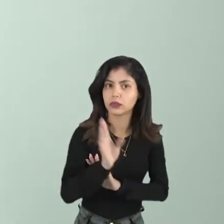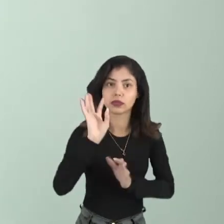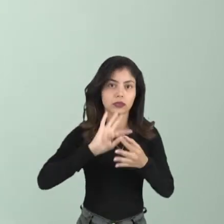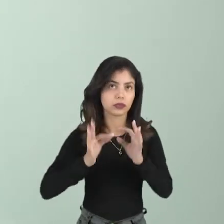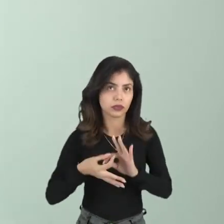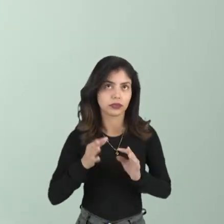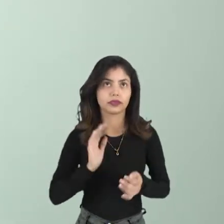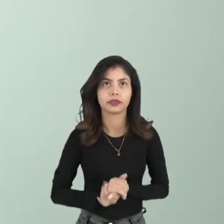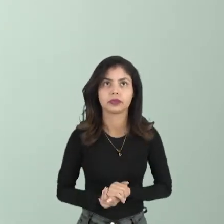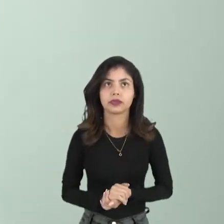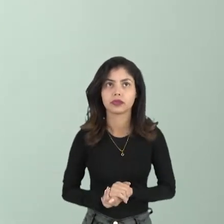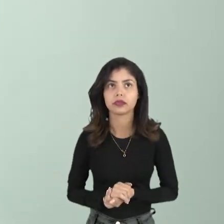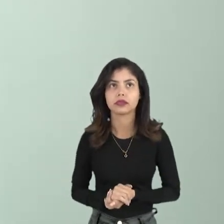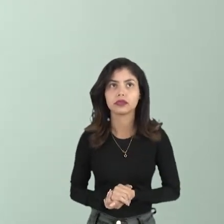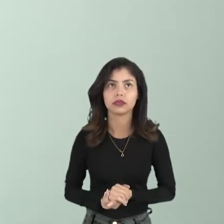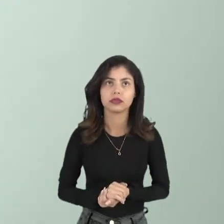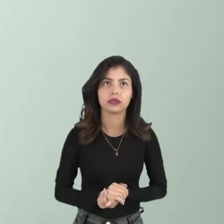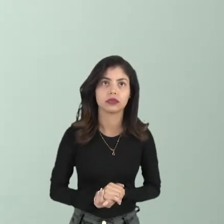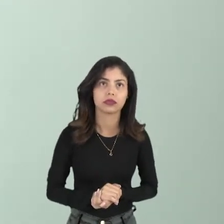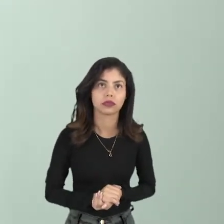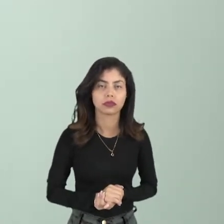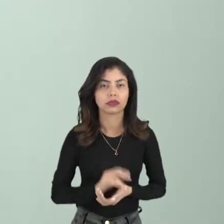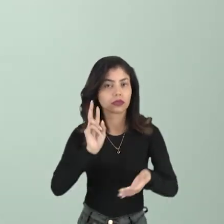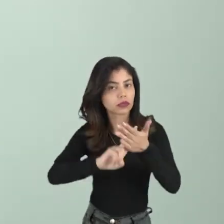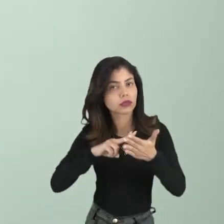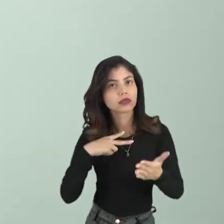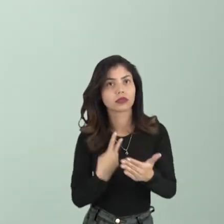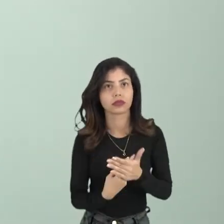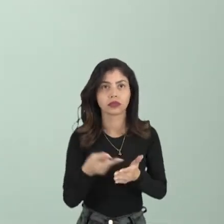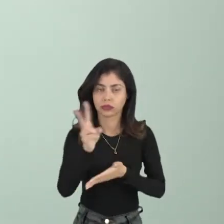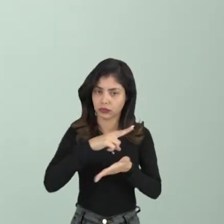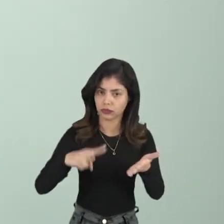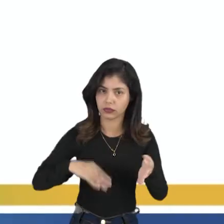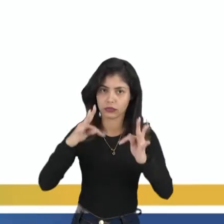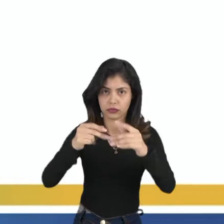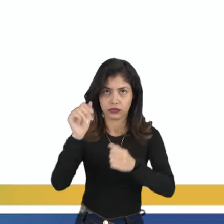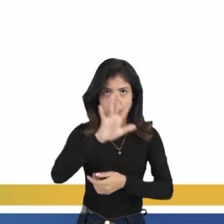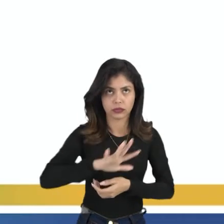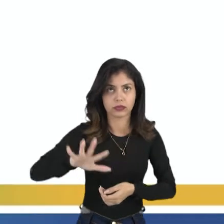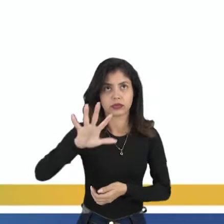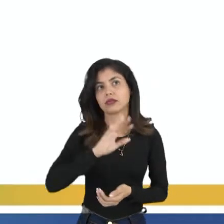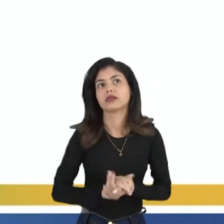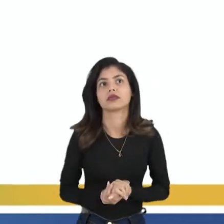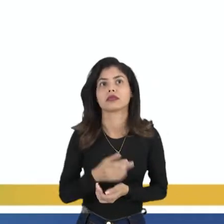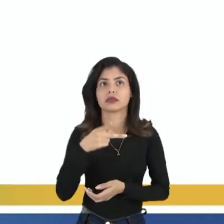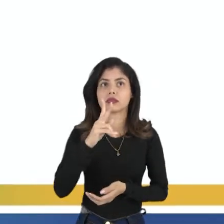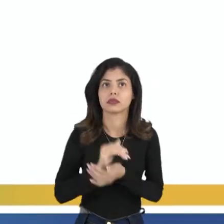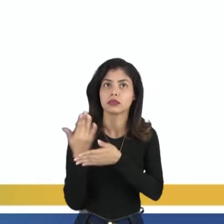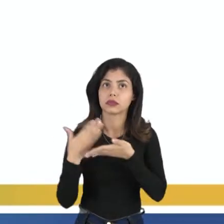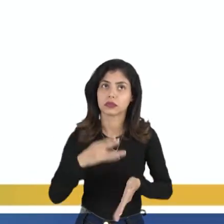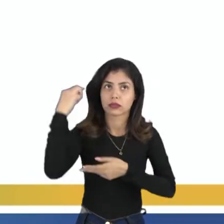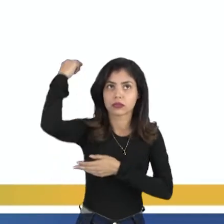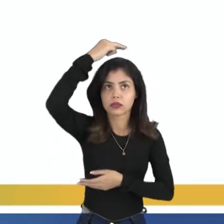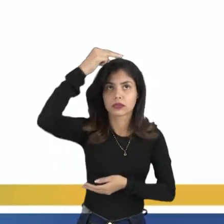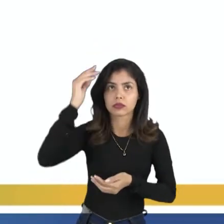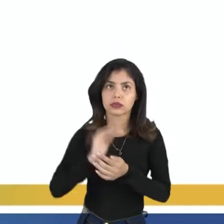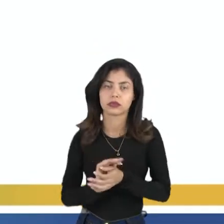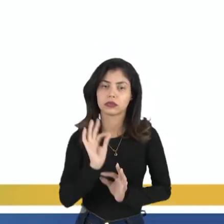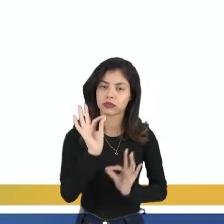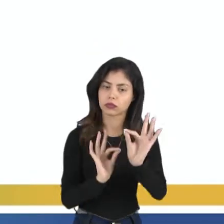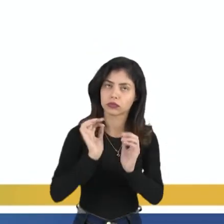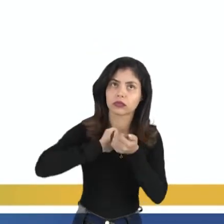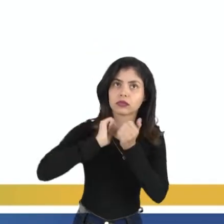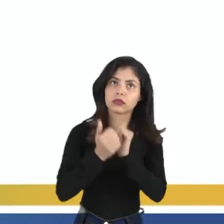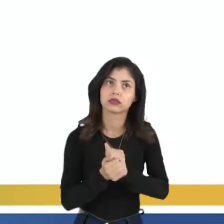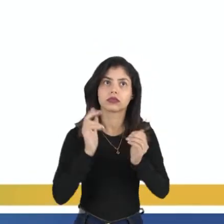contexto. Então, aqui nós temos a tradução literal do texto. Cângaro chega ao México com um